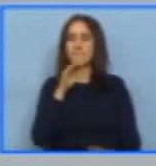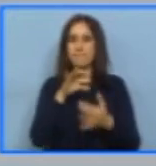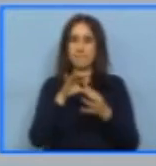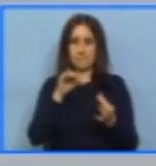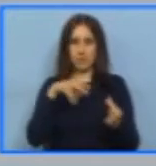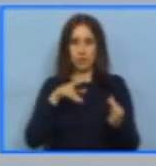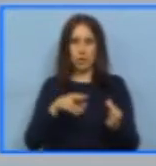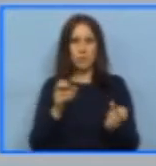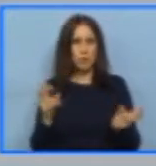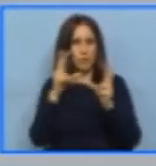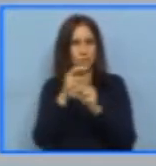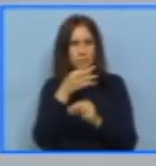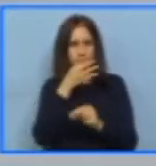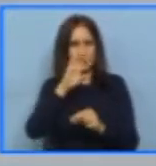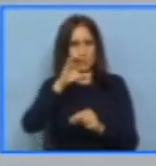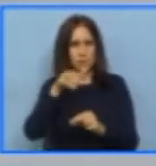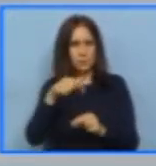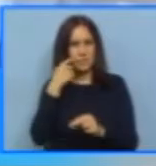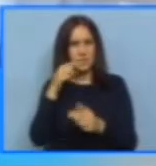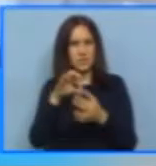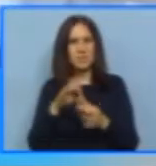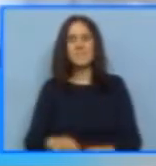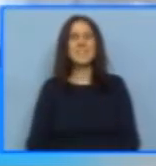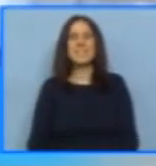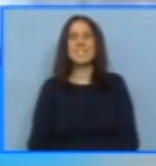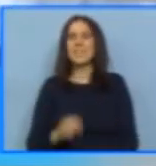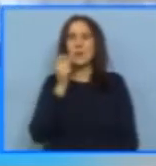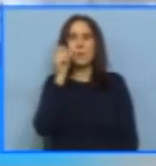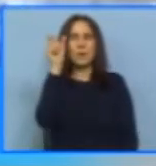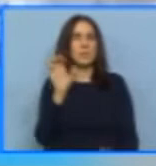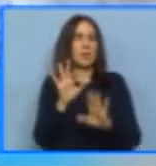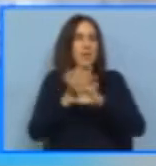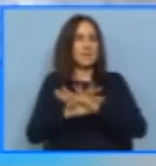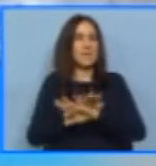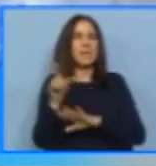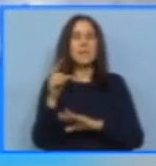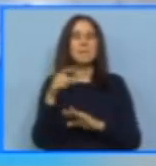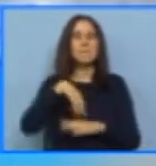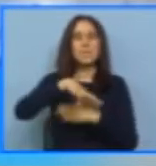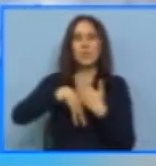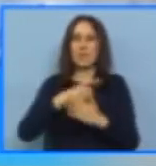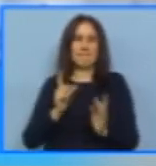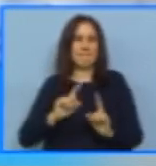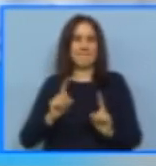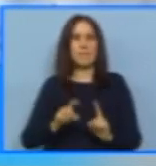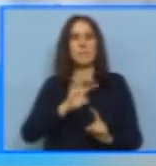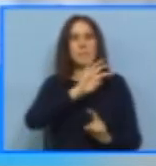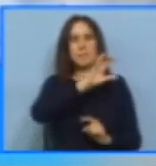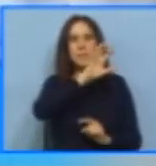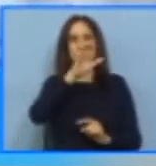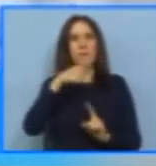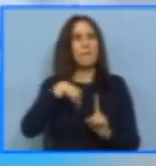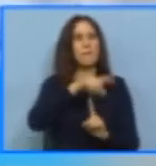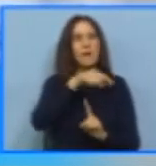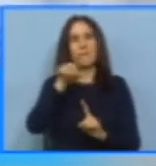feito ao nosso país a propósito desta viagem? Ele é muito discreto. Ele não gosta muito de misturar, referir-se a países quando vai em direção a outros.